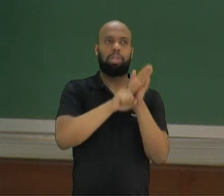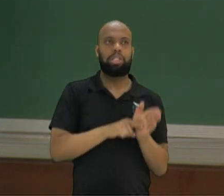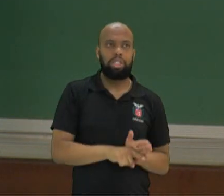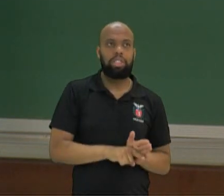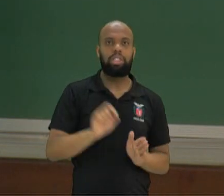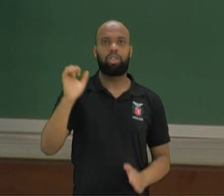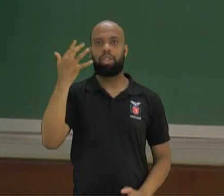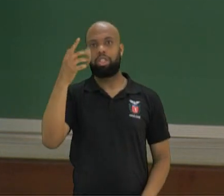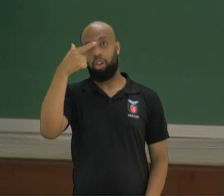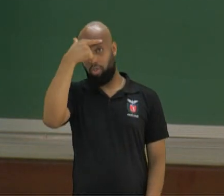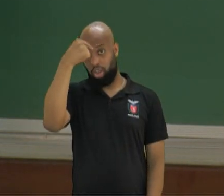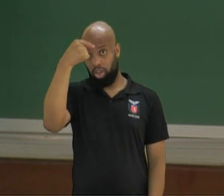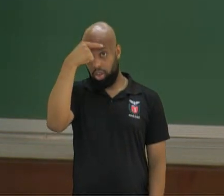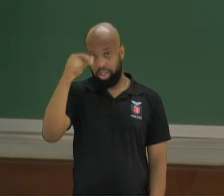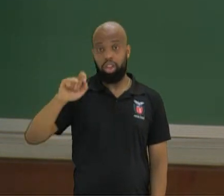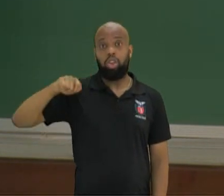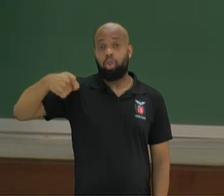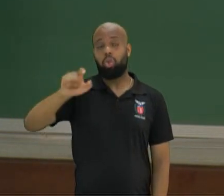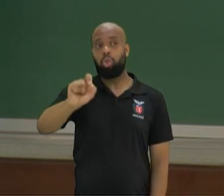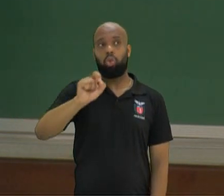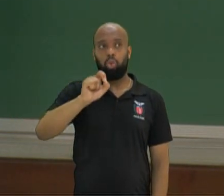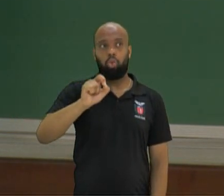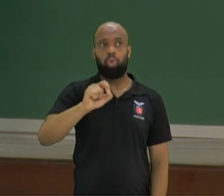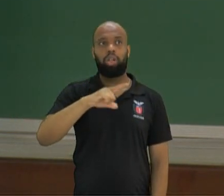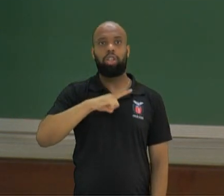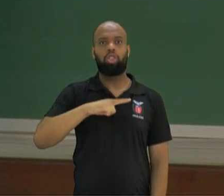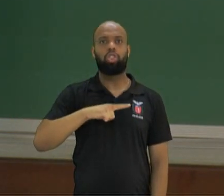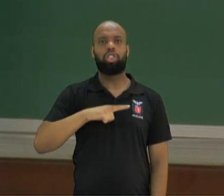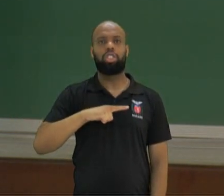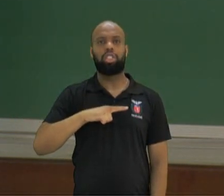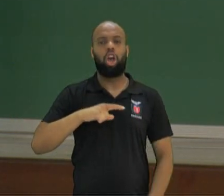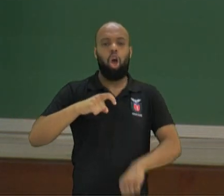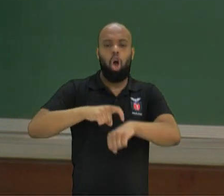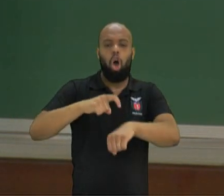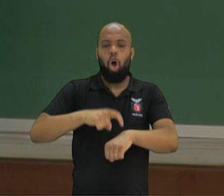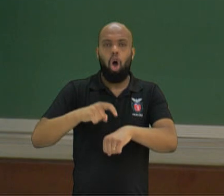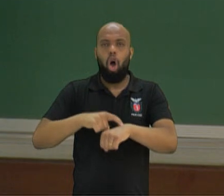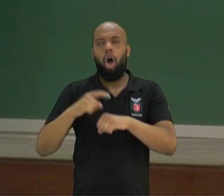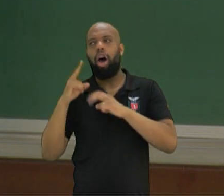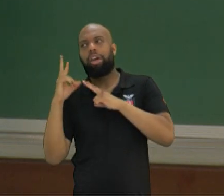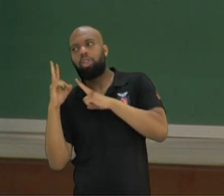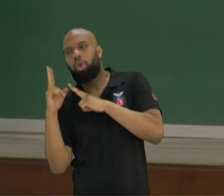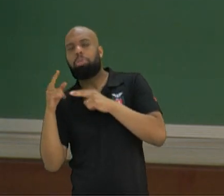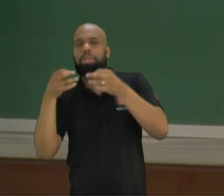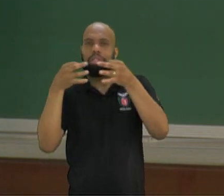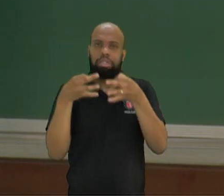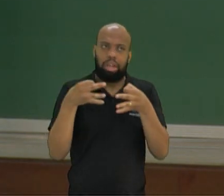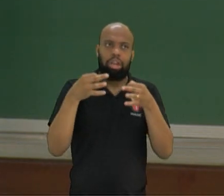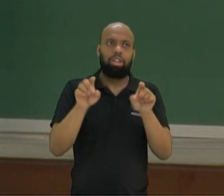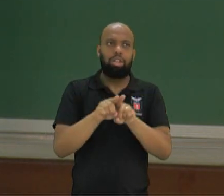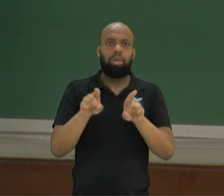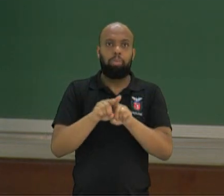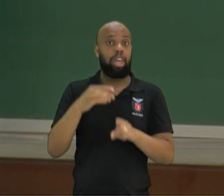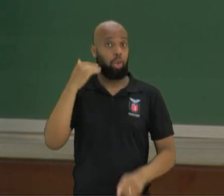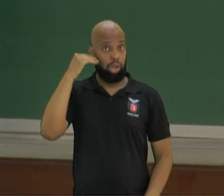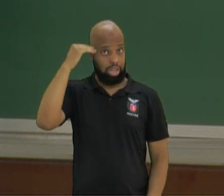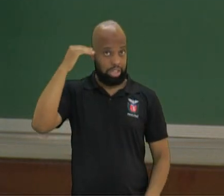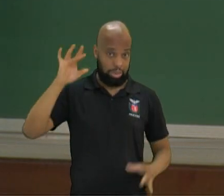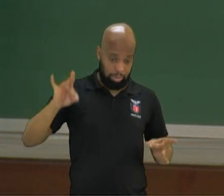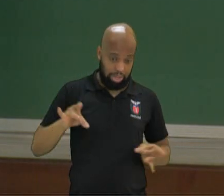que aconteceu numa universidade lá sobre a questão da quantidade de sono que as pessoas deveriam ter, né, os adolescentes especificamente,